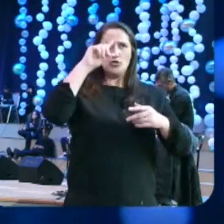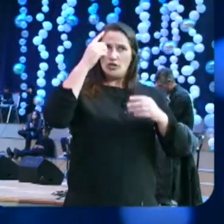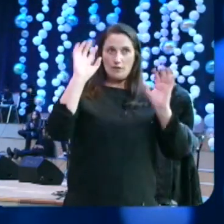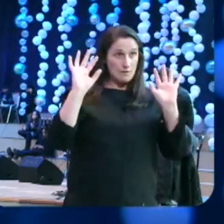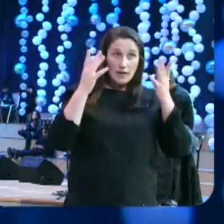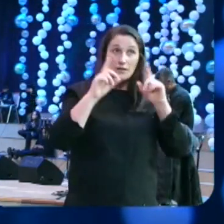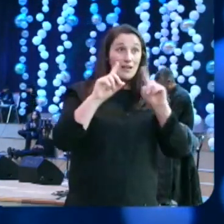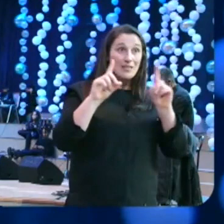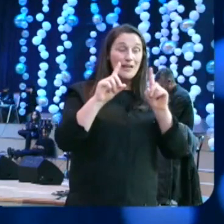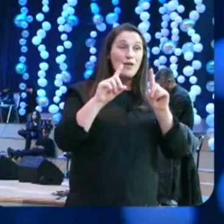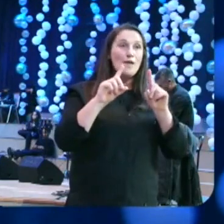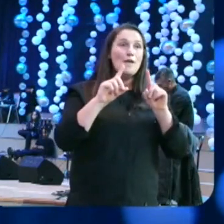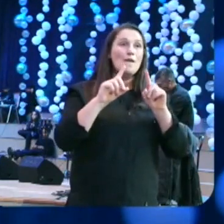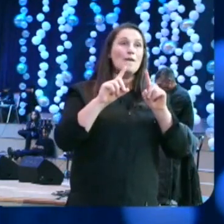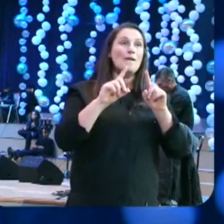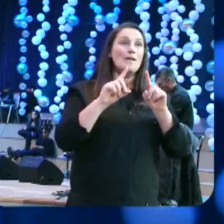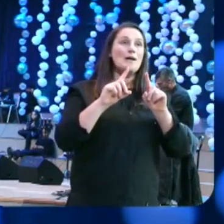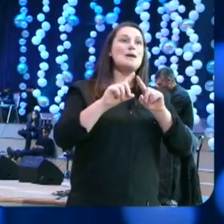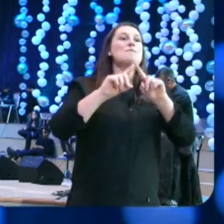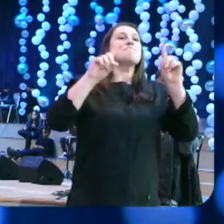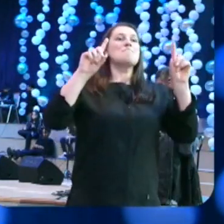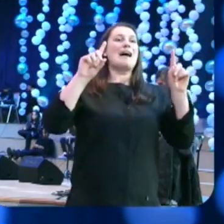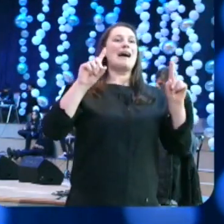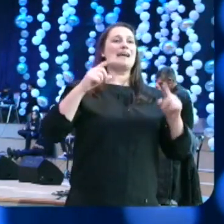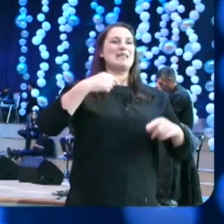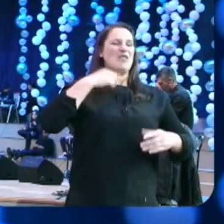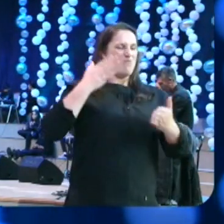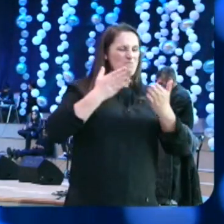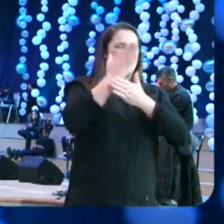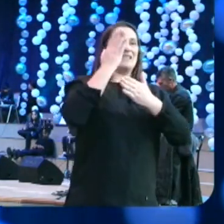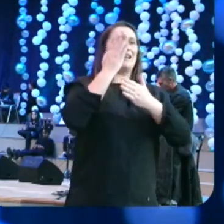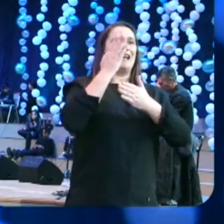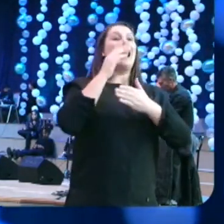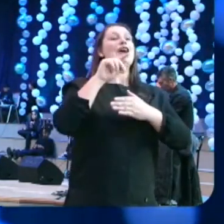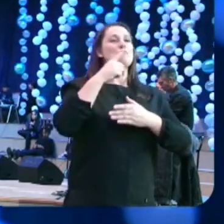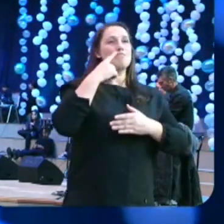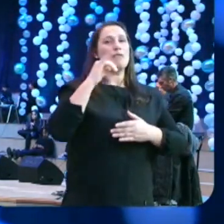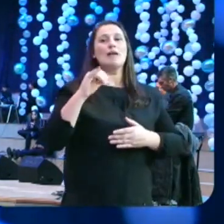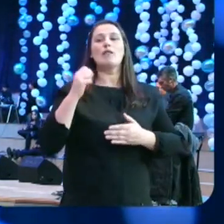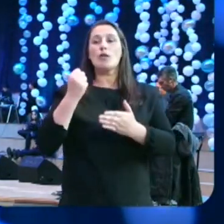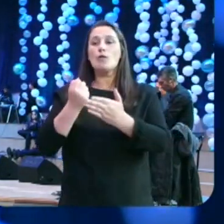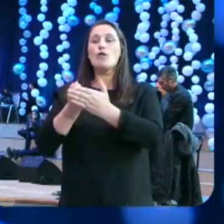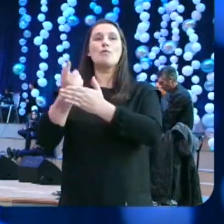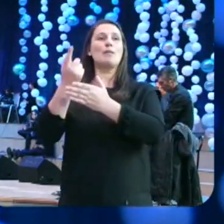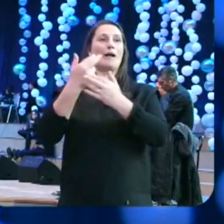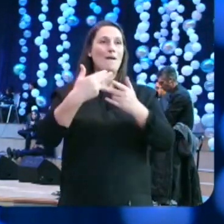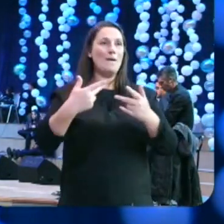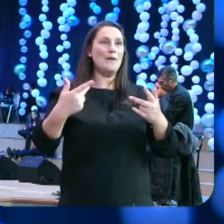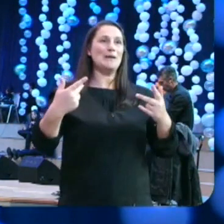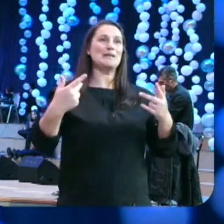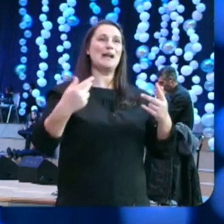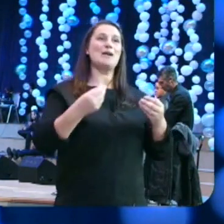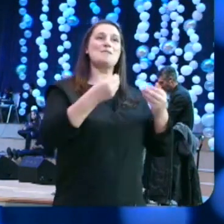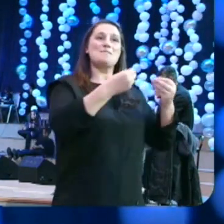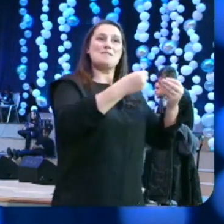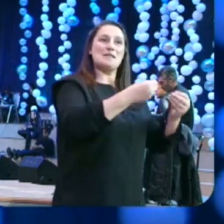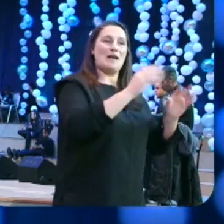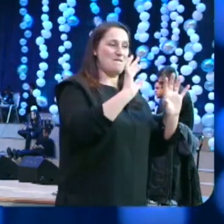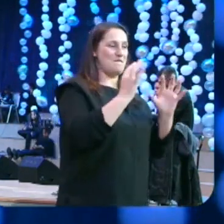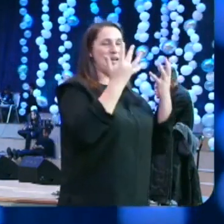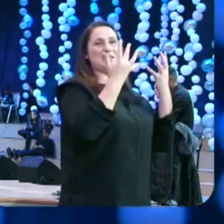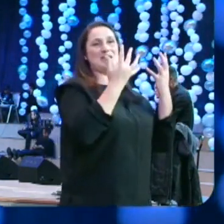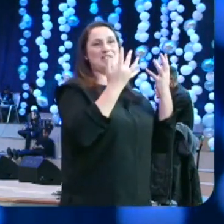não tinha coisa para festa, mas virou festa. Eles puderam parar para chegar onde eu